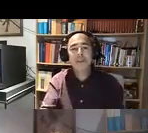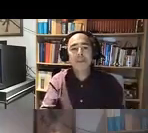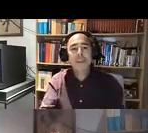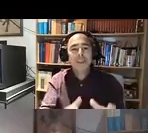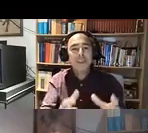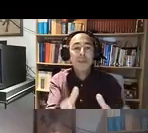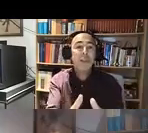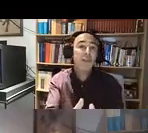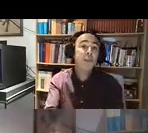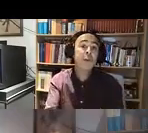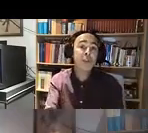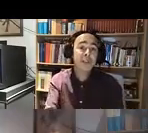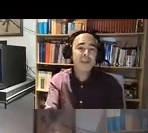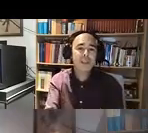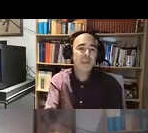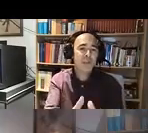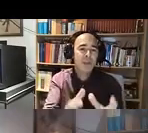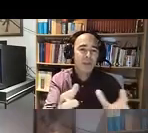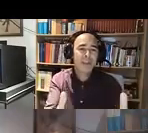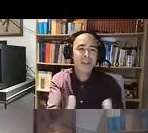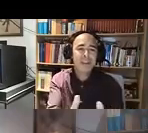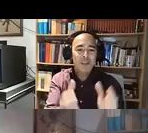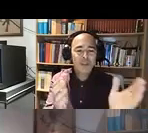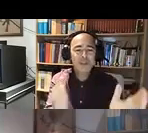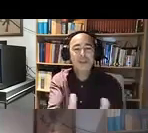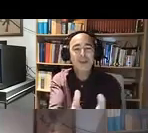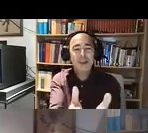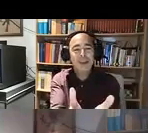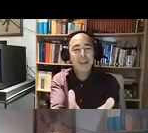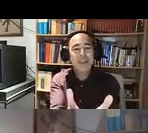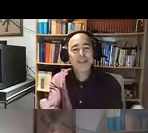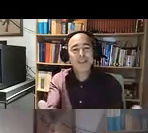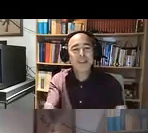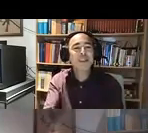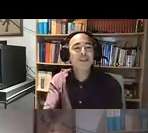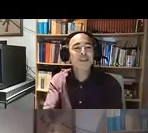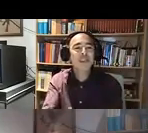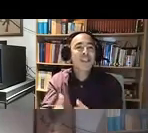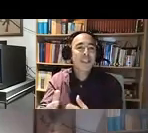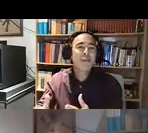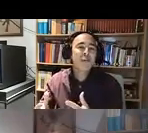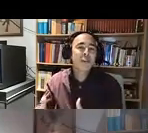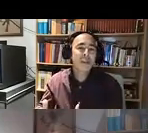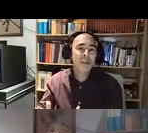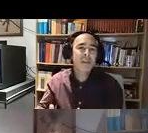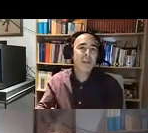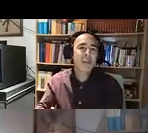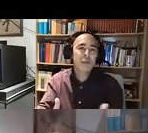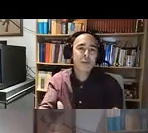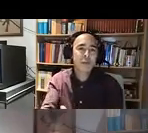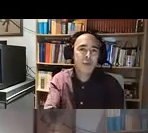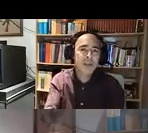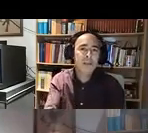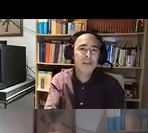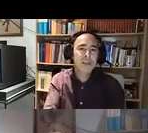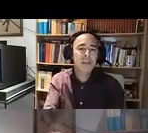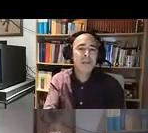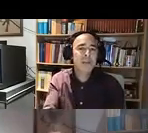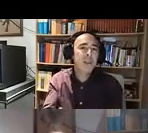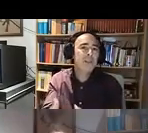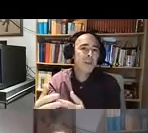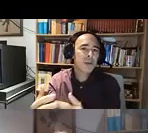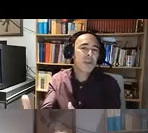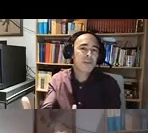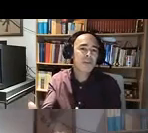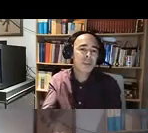senhora está feliz temos uma equipa de pessoas que fazem acordar o pergunta qual é a cara da rodovia das pessoas temos pessoas estranhas a cliente que nos cuidamos